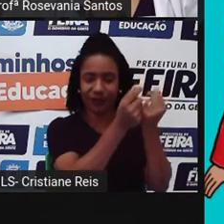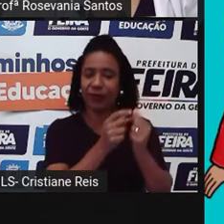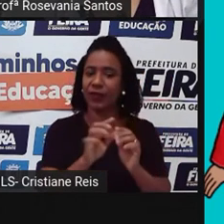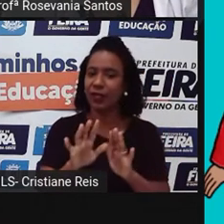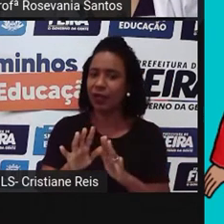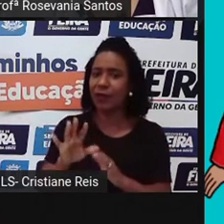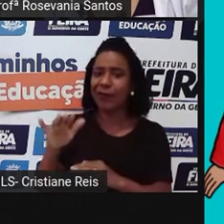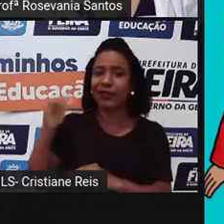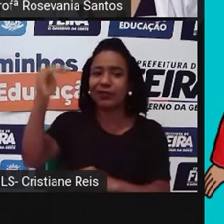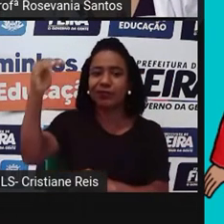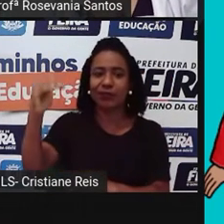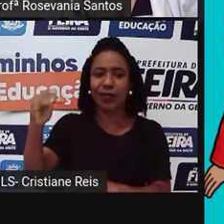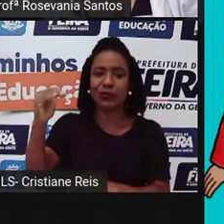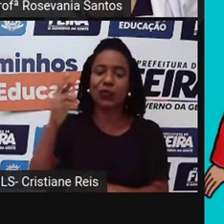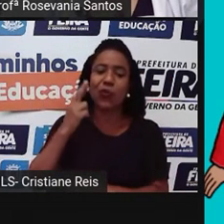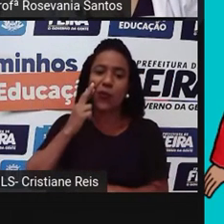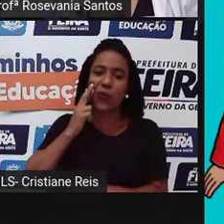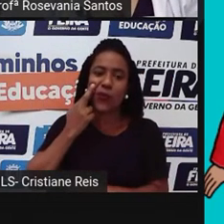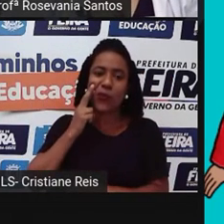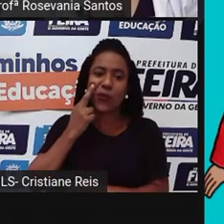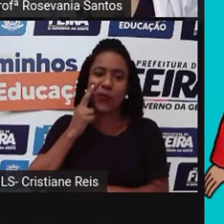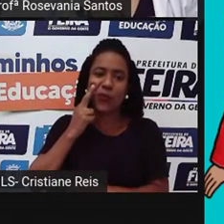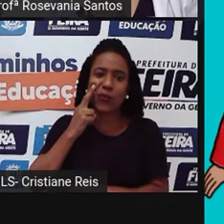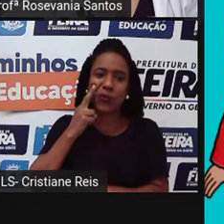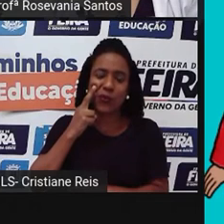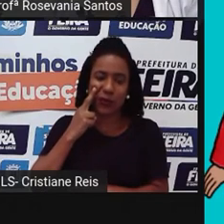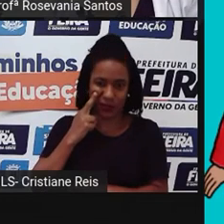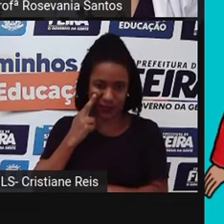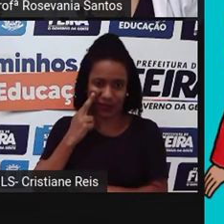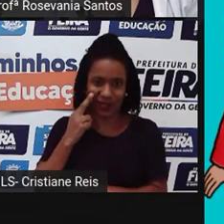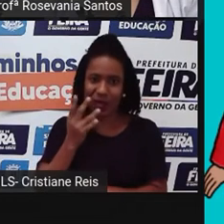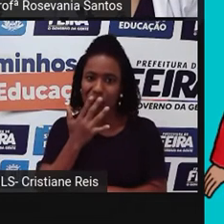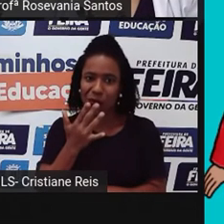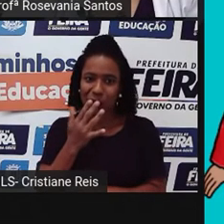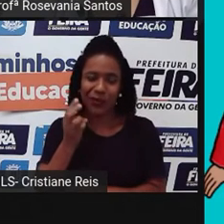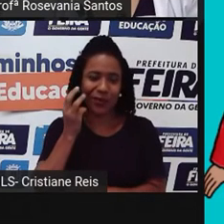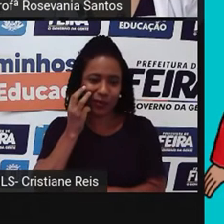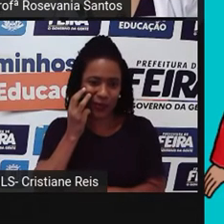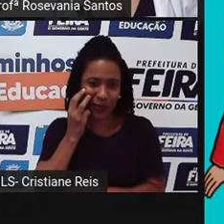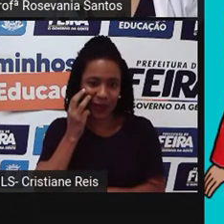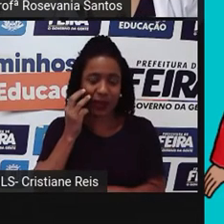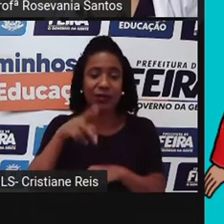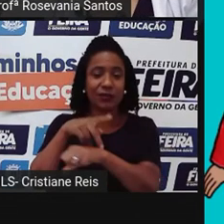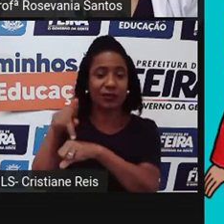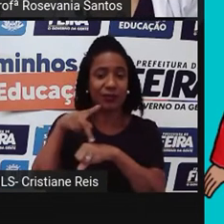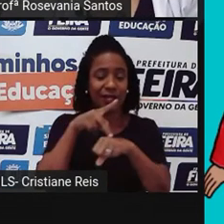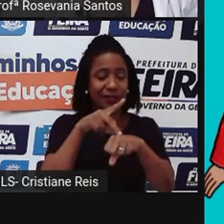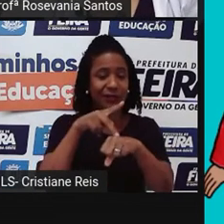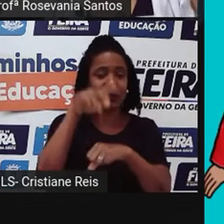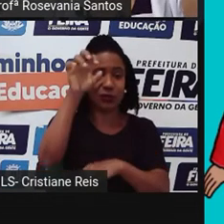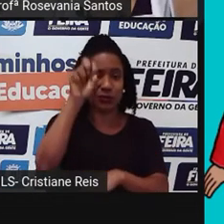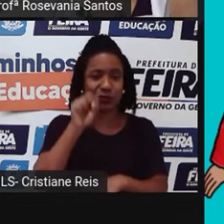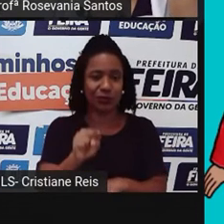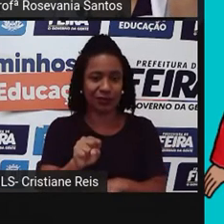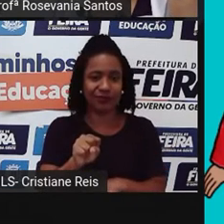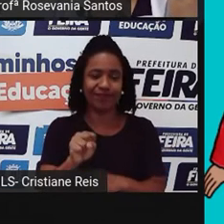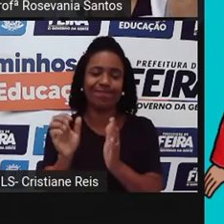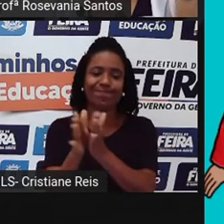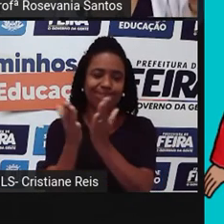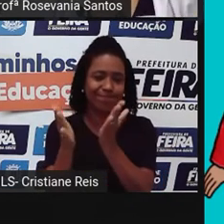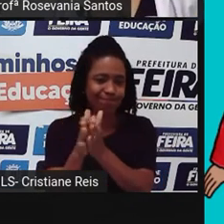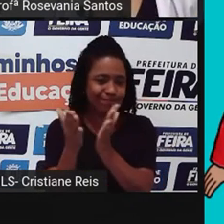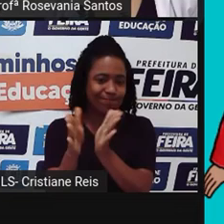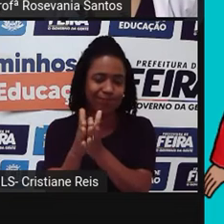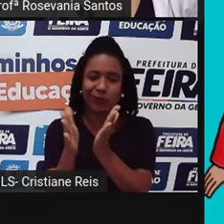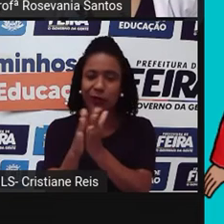na cor rosa, nós temos os países subdesenvolvidos, os países do sul, também apelidados de países mais